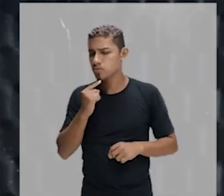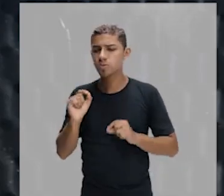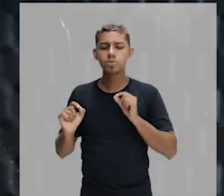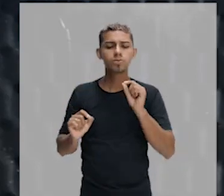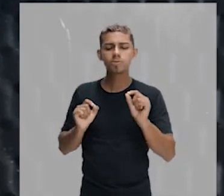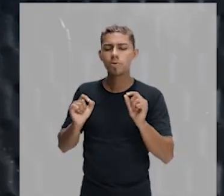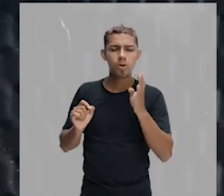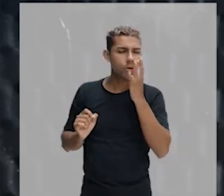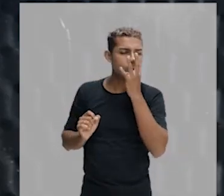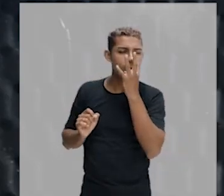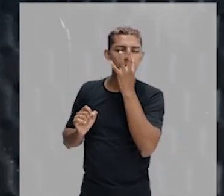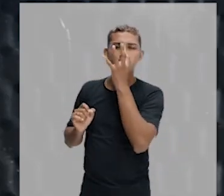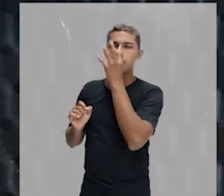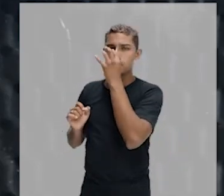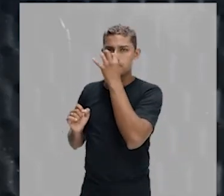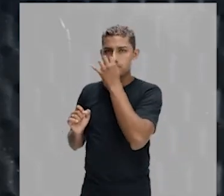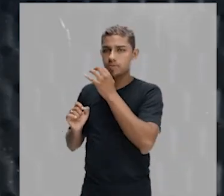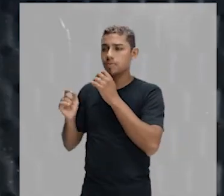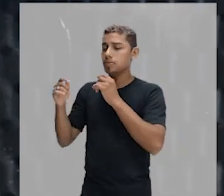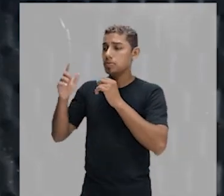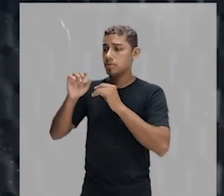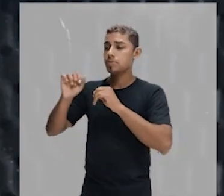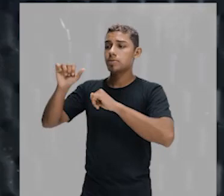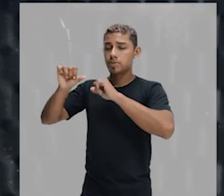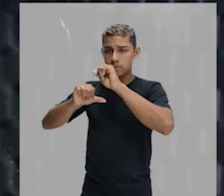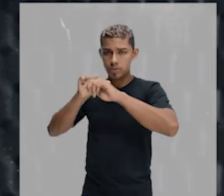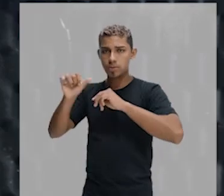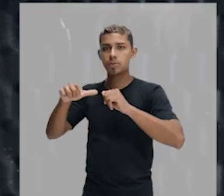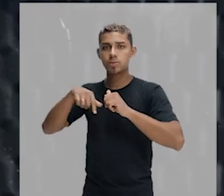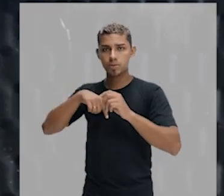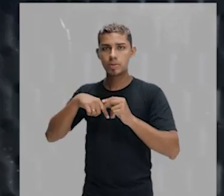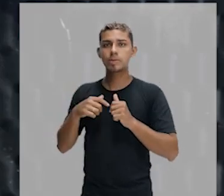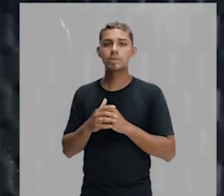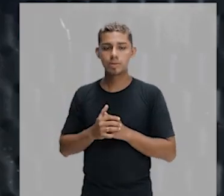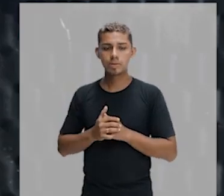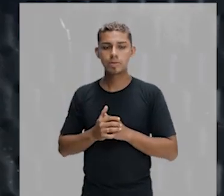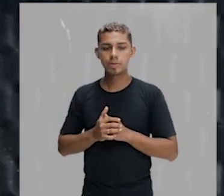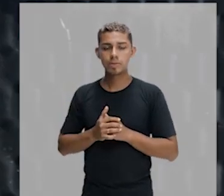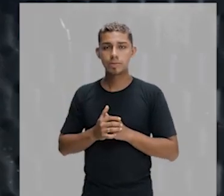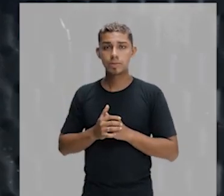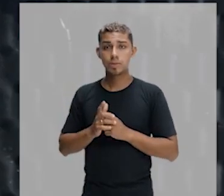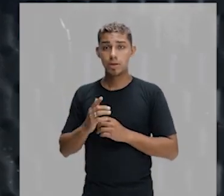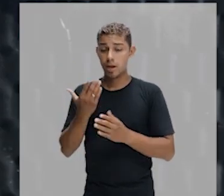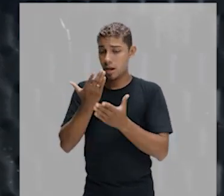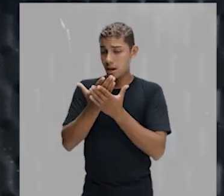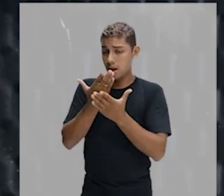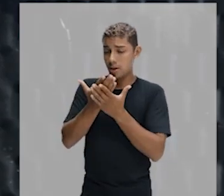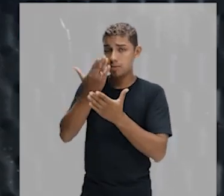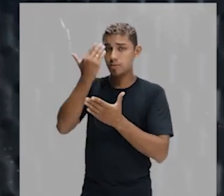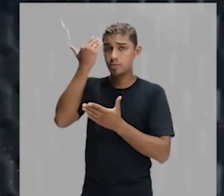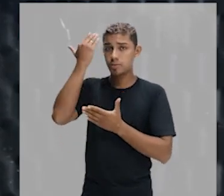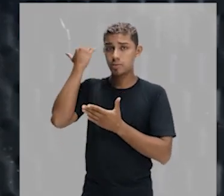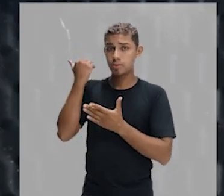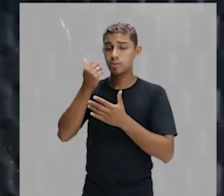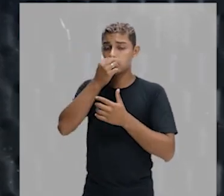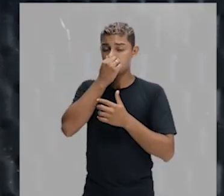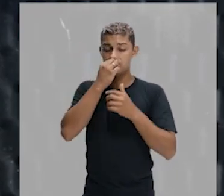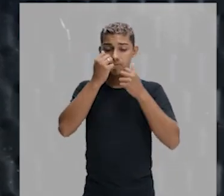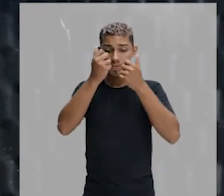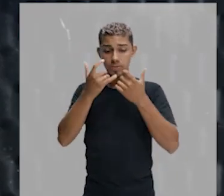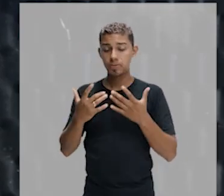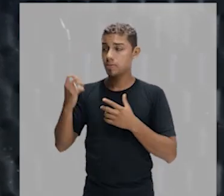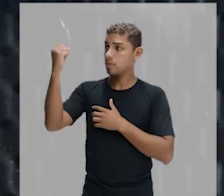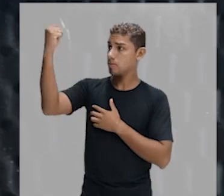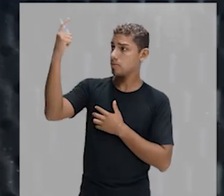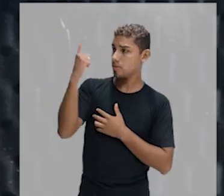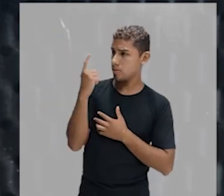observar é que essas estrelas elas fazem esse tipo de movimento, tá ok? Nós vimos até na aula passada a própria questão do Sol,